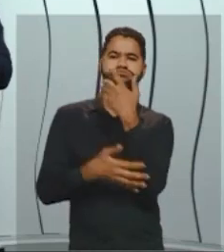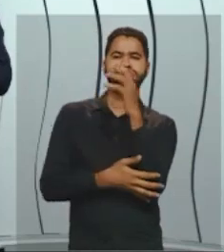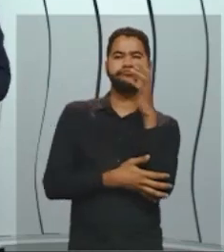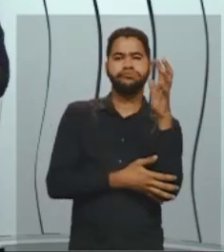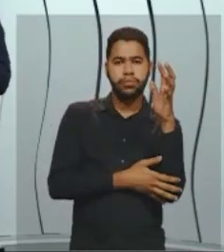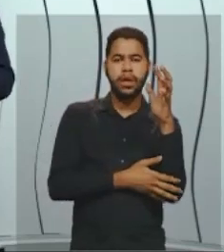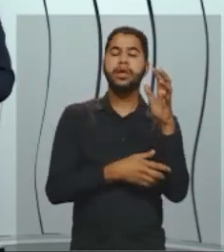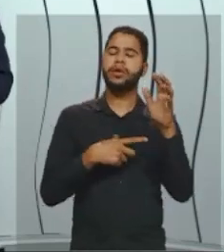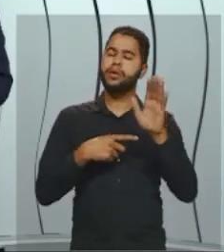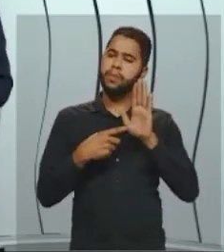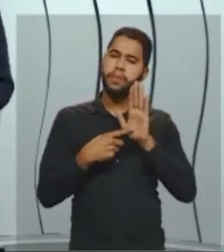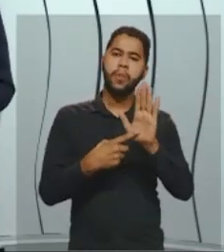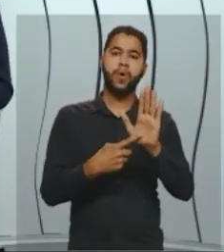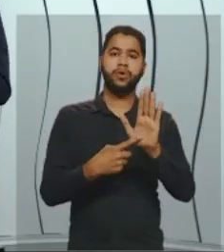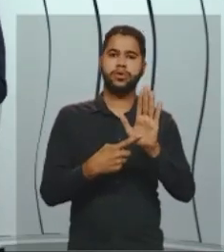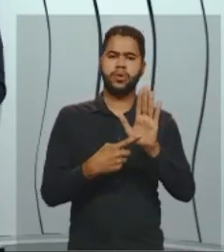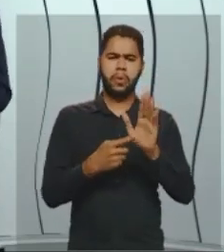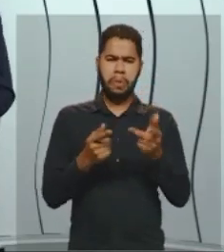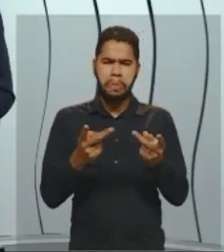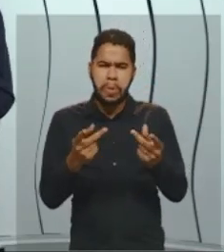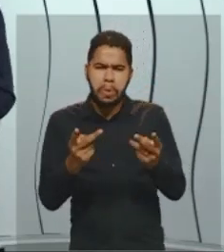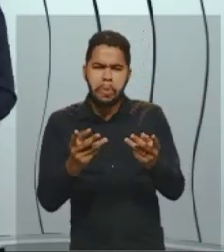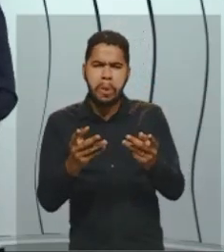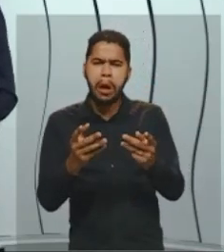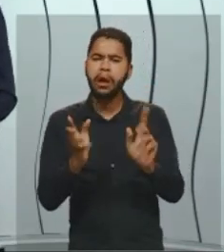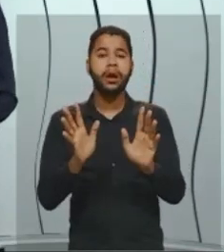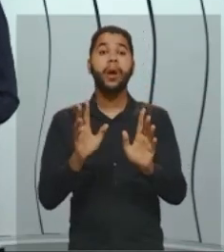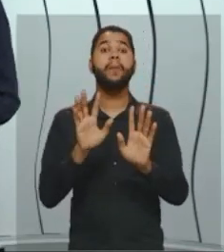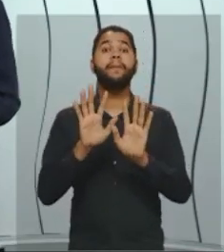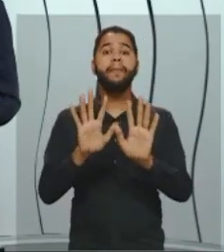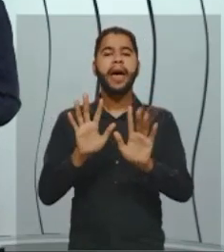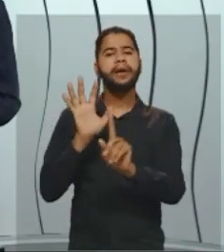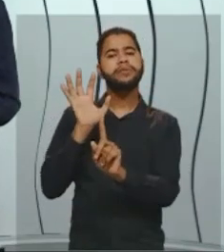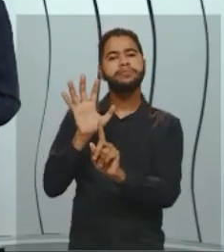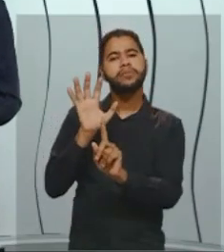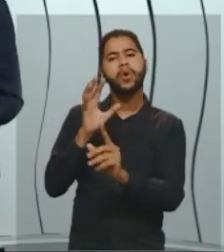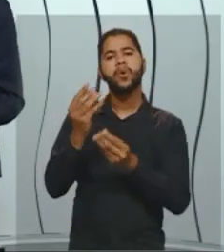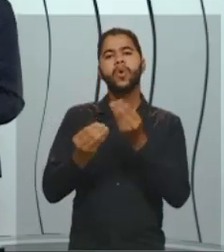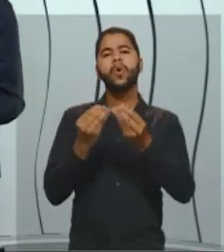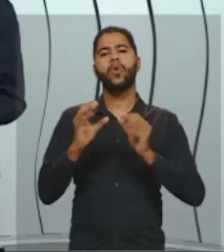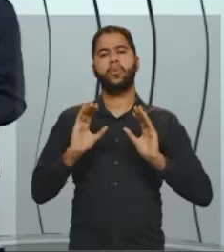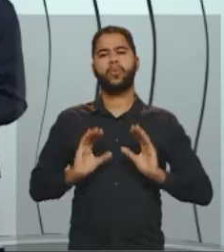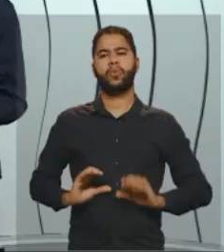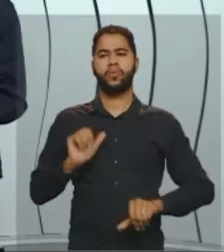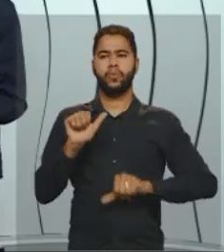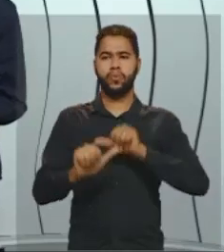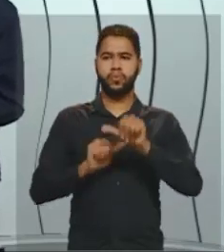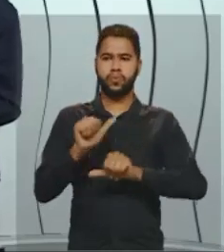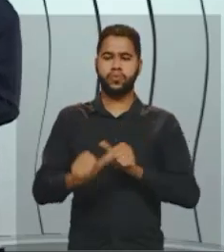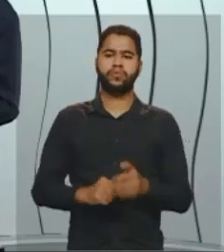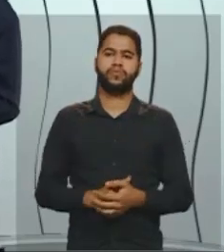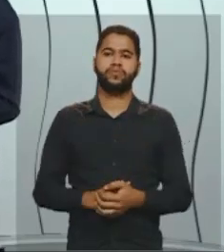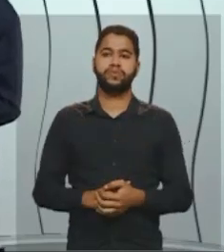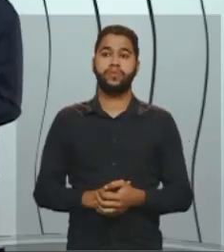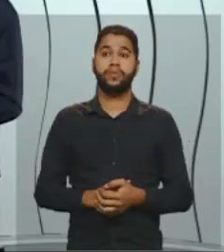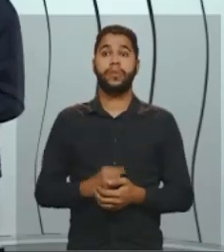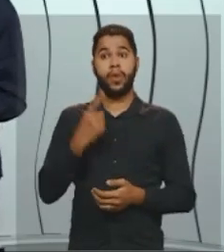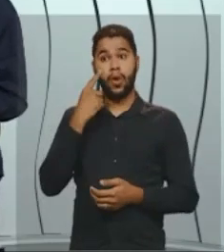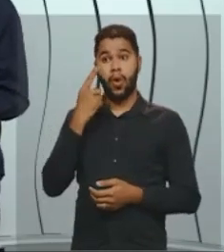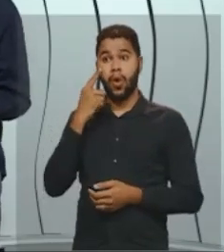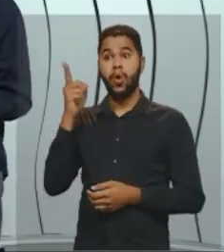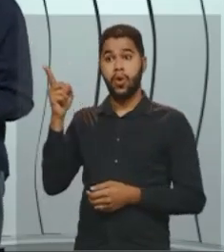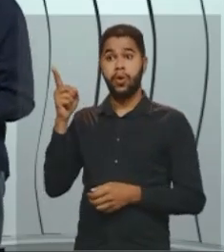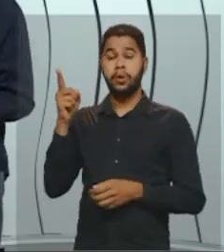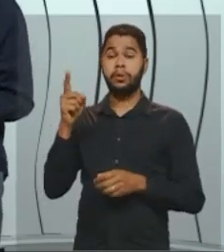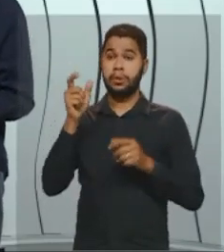vendem ideias e não produtos. Então, tentam convencer, né? Vamos ver esse outro aqui. Eu achei muito interessante. Até isso aqui eu coloquei